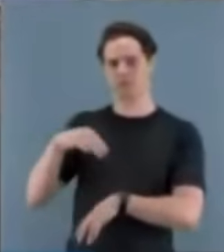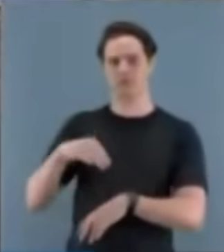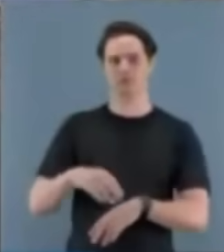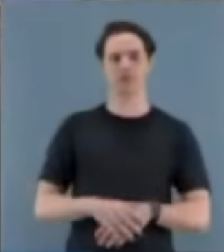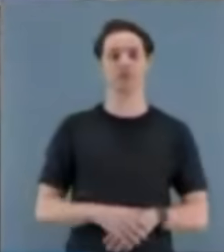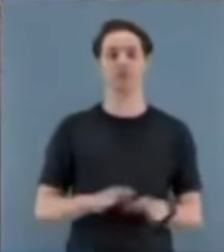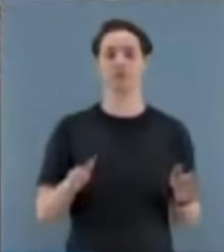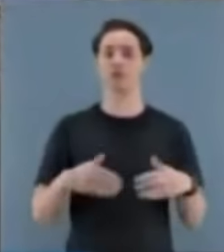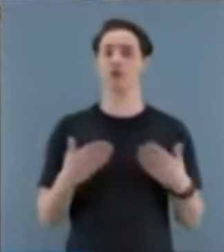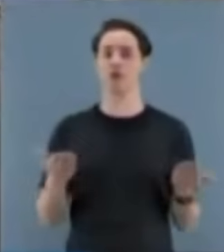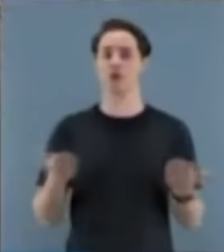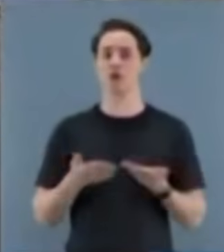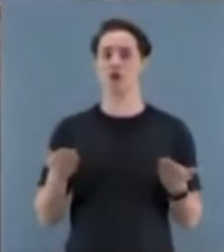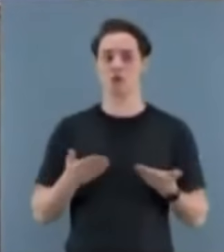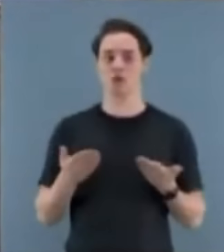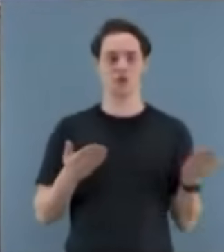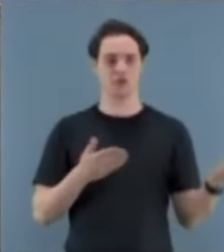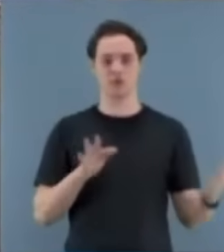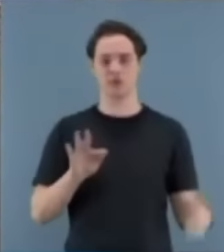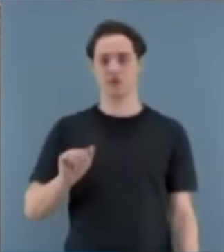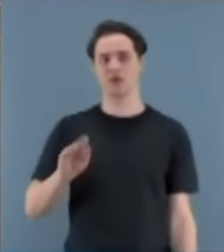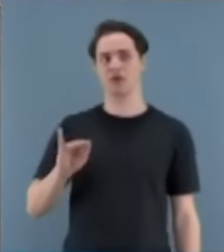Com a palavra, o senador Fabiano Contarato.